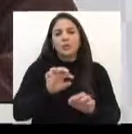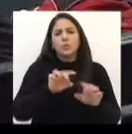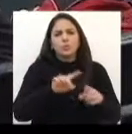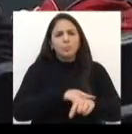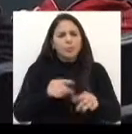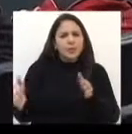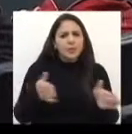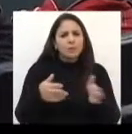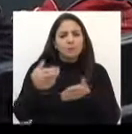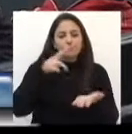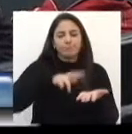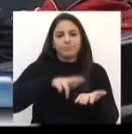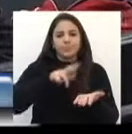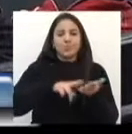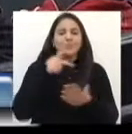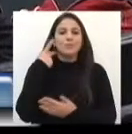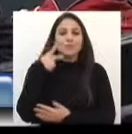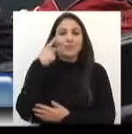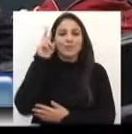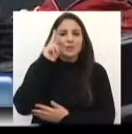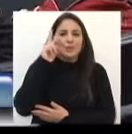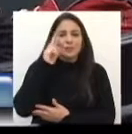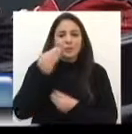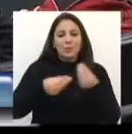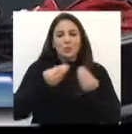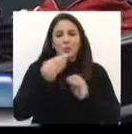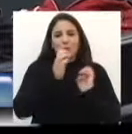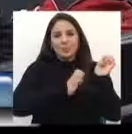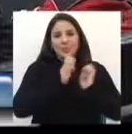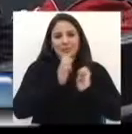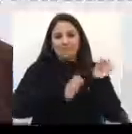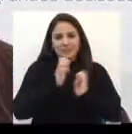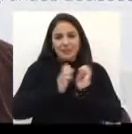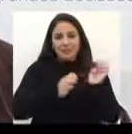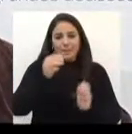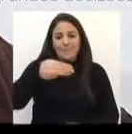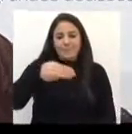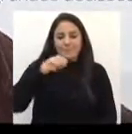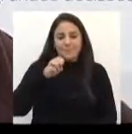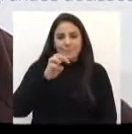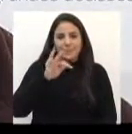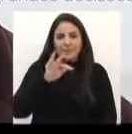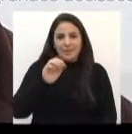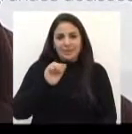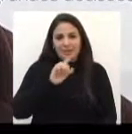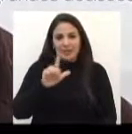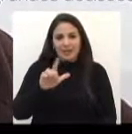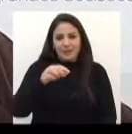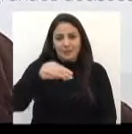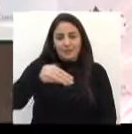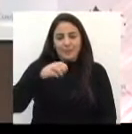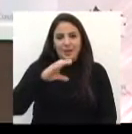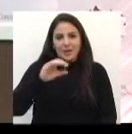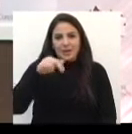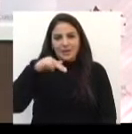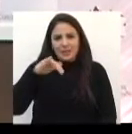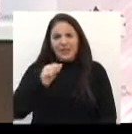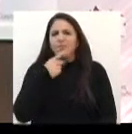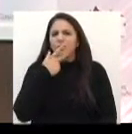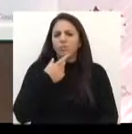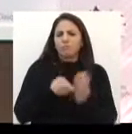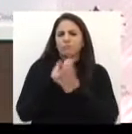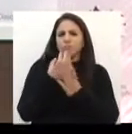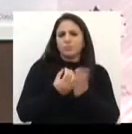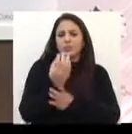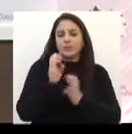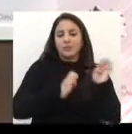vereador lembrou a atuação de empresários do ramo metalmecânico. Ele falou sobre a geração de empregos e a